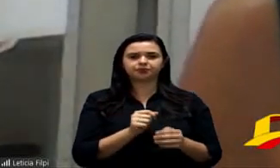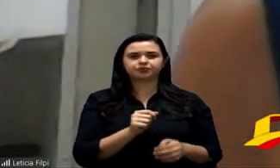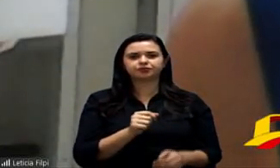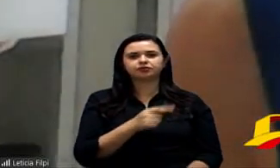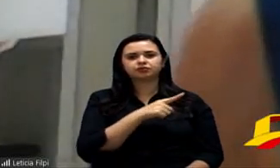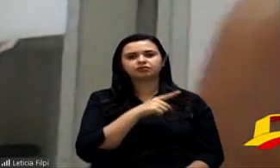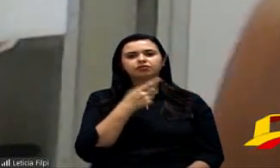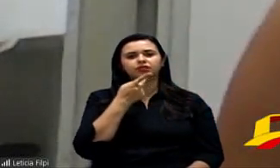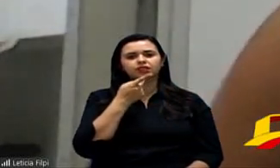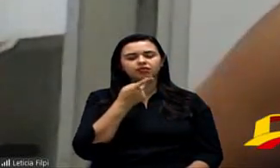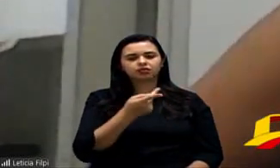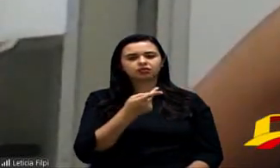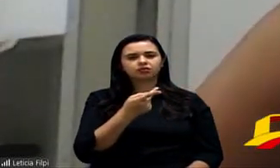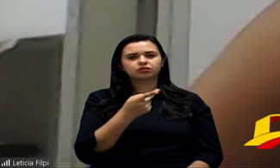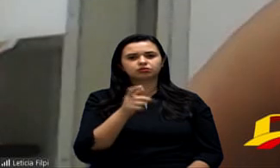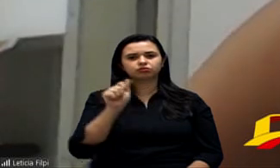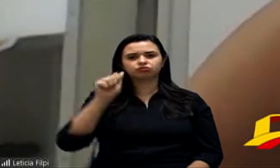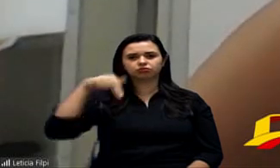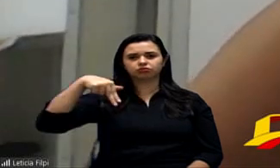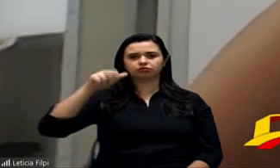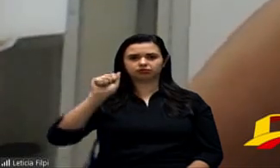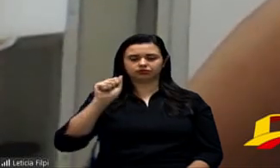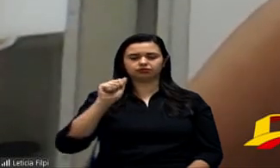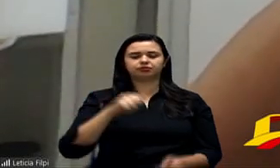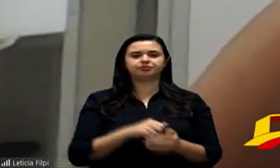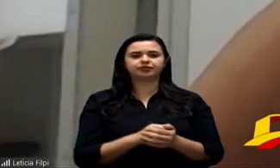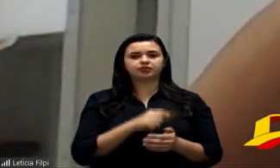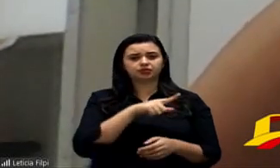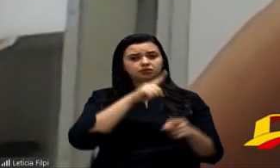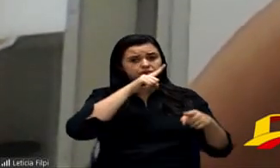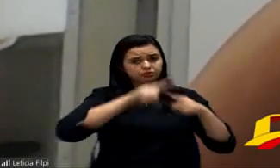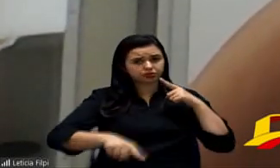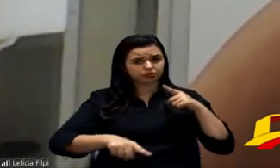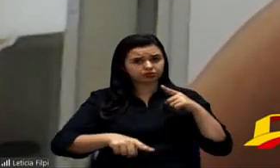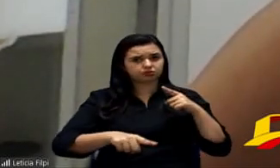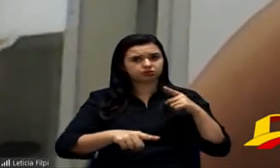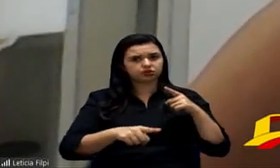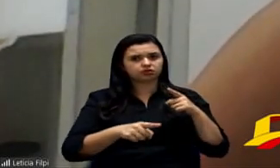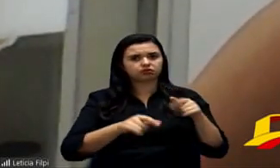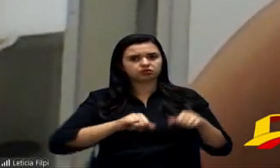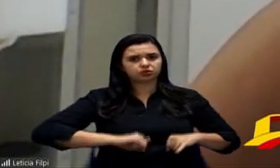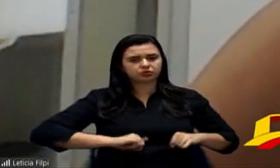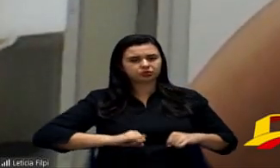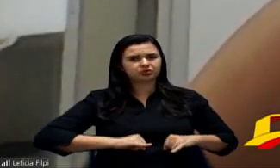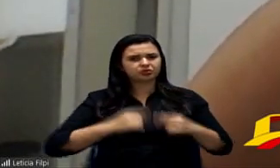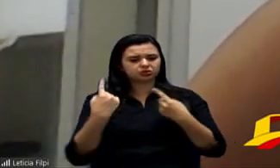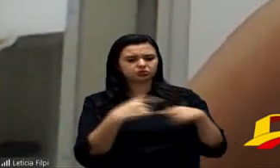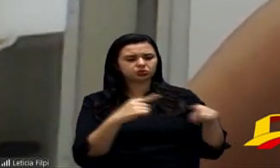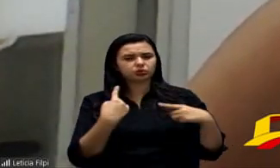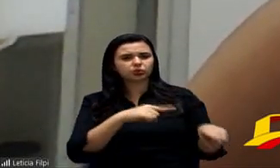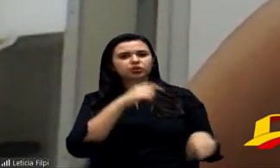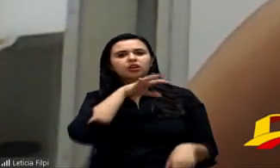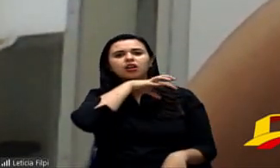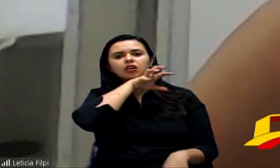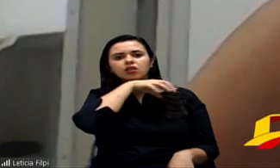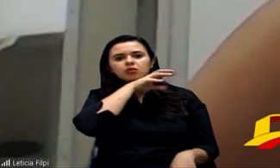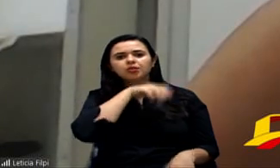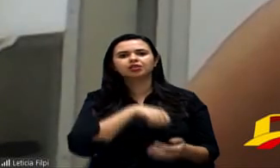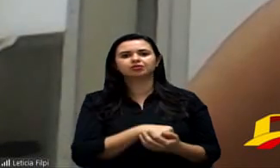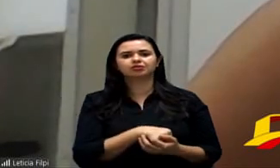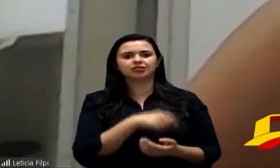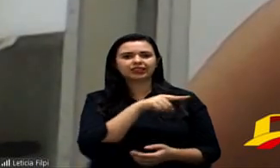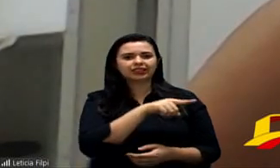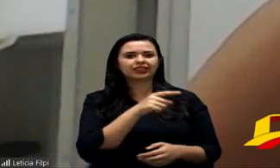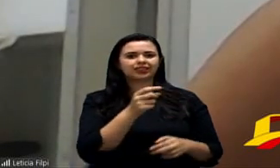disse, a Constituição Federal proíbe a crueldade contra os animais. E não existe crueldade pior do que tirar a liberdade de um